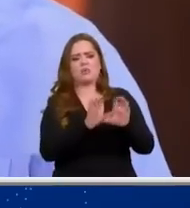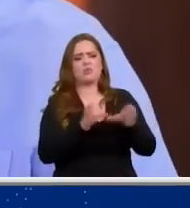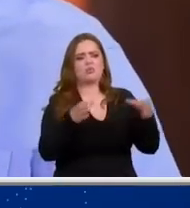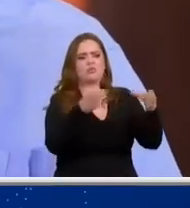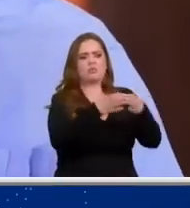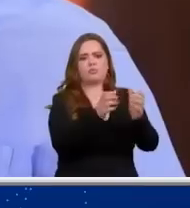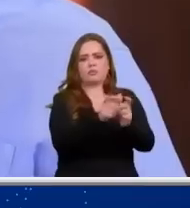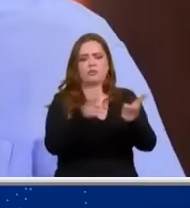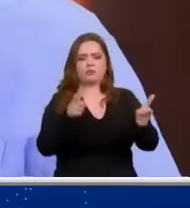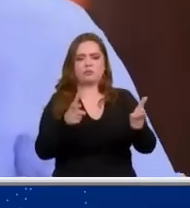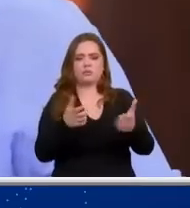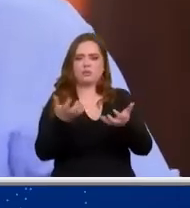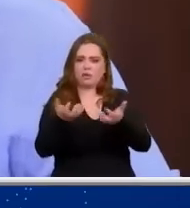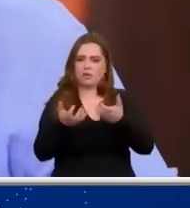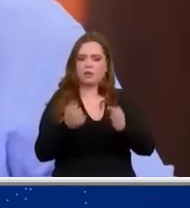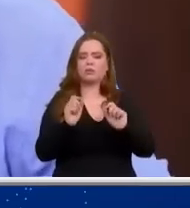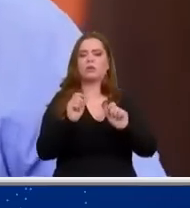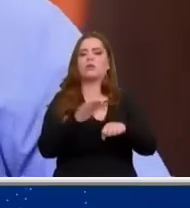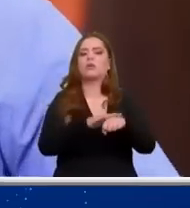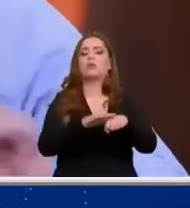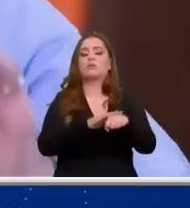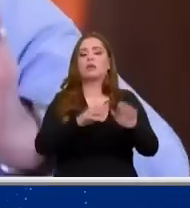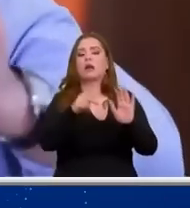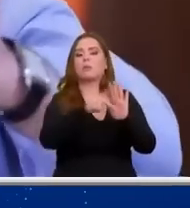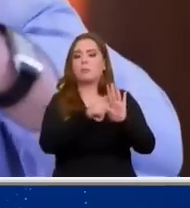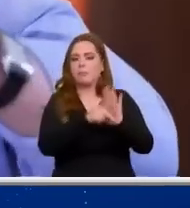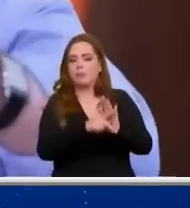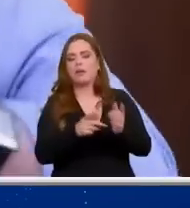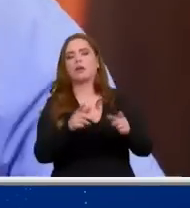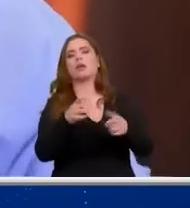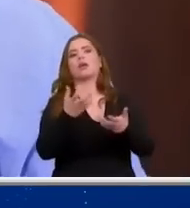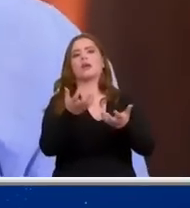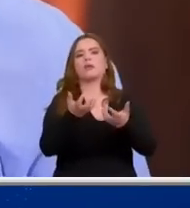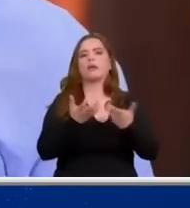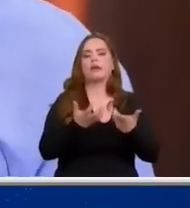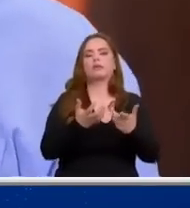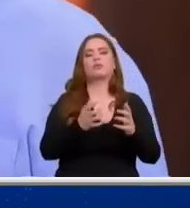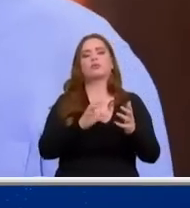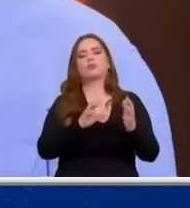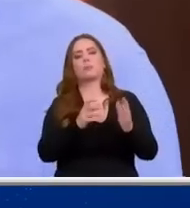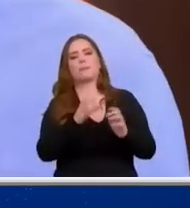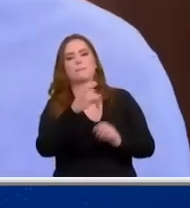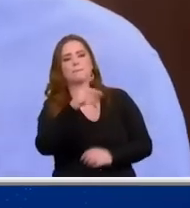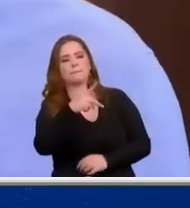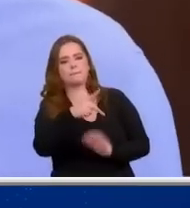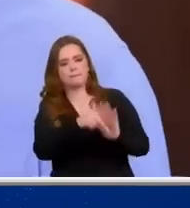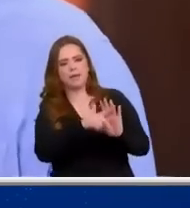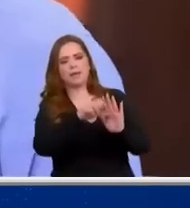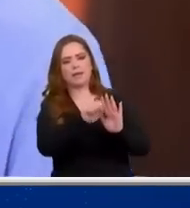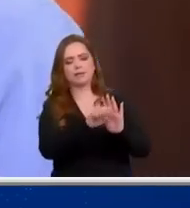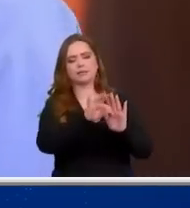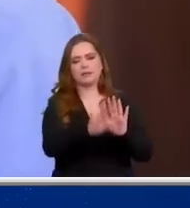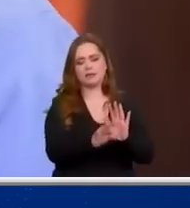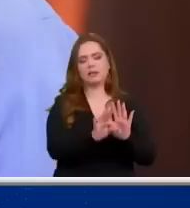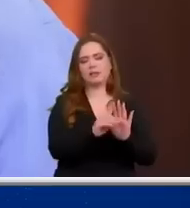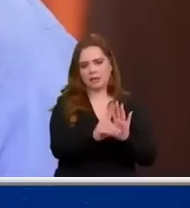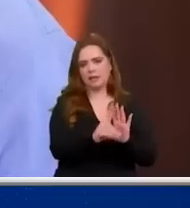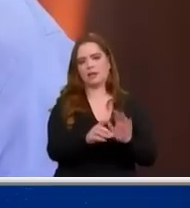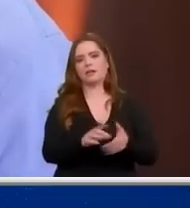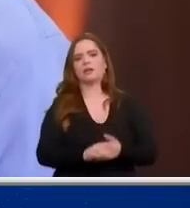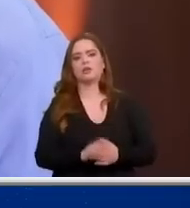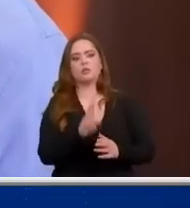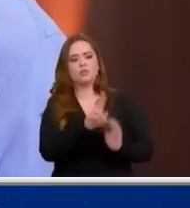sobre problemas complexos que incita polarização por um mero cálculo eleitoral